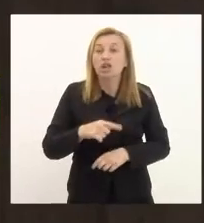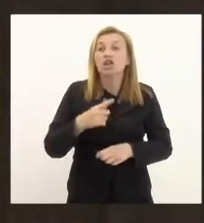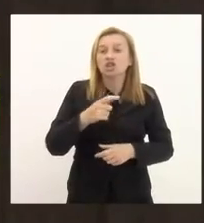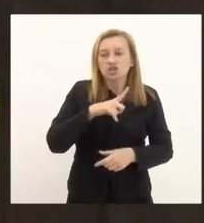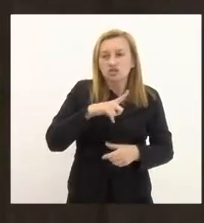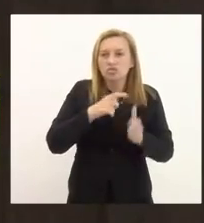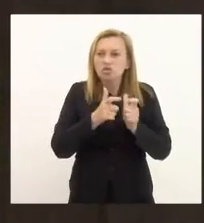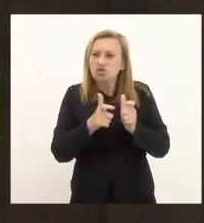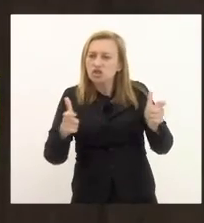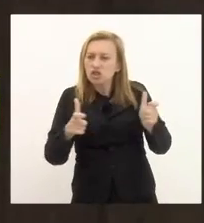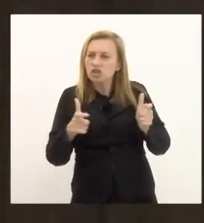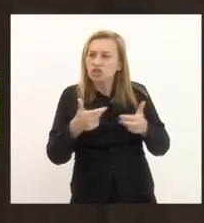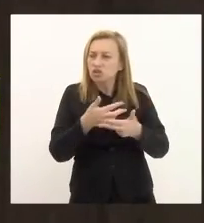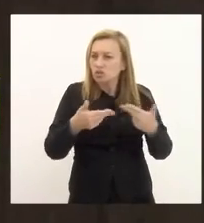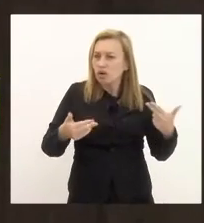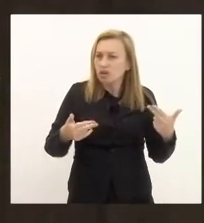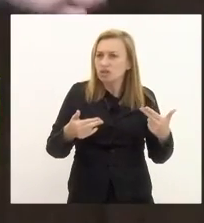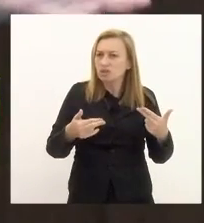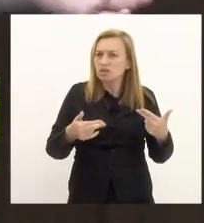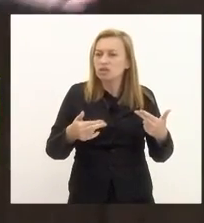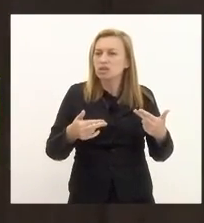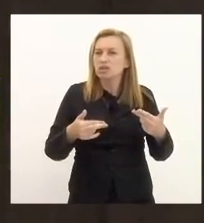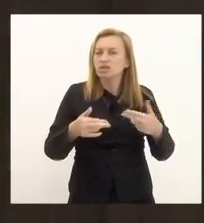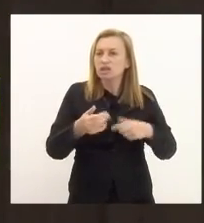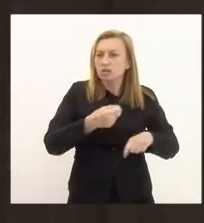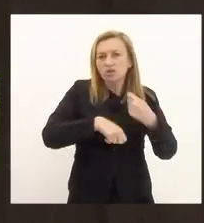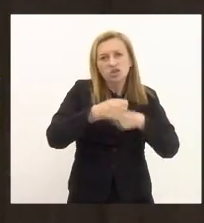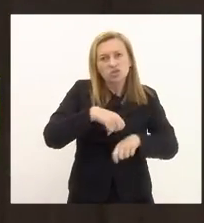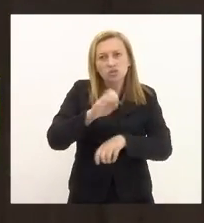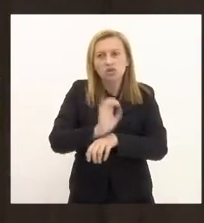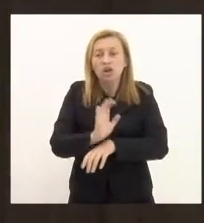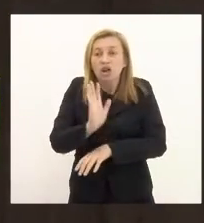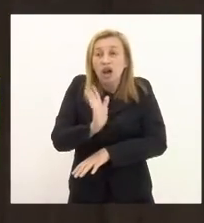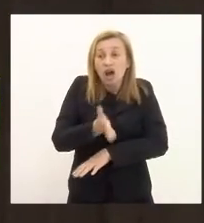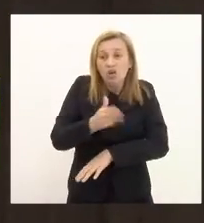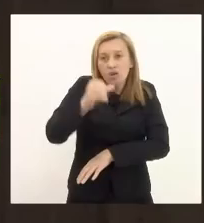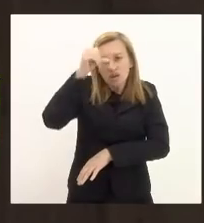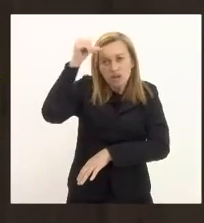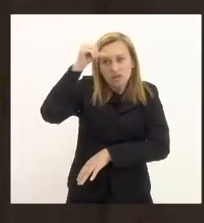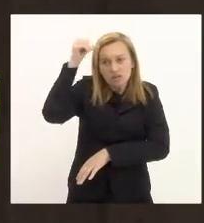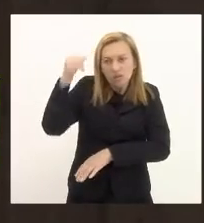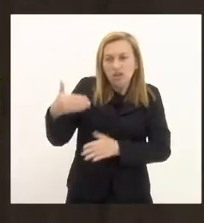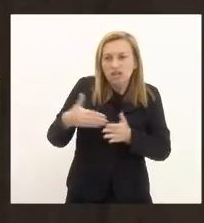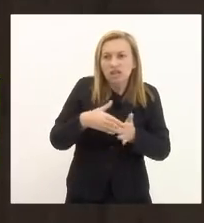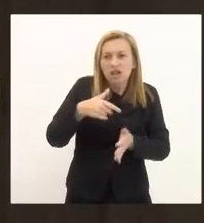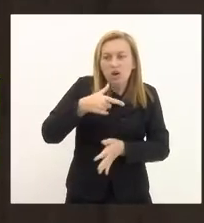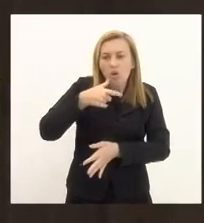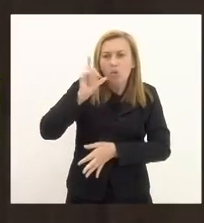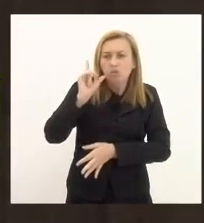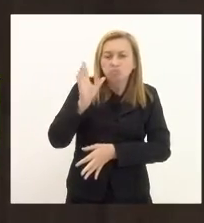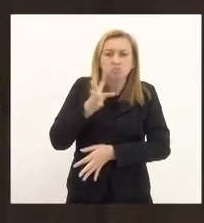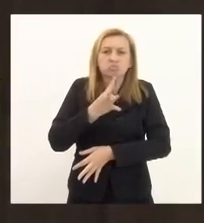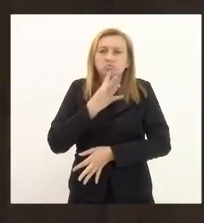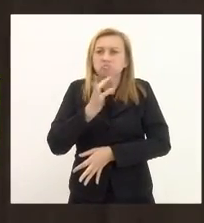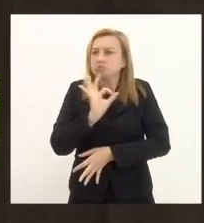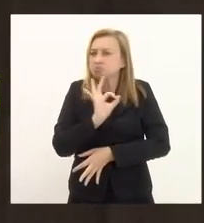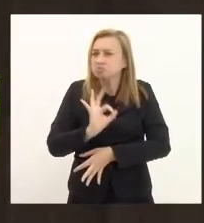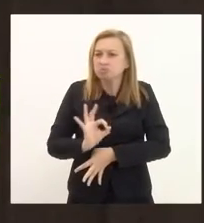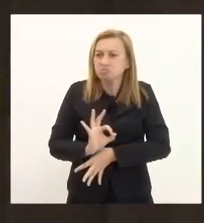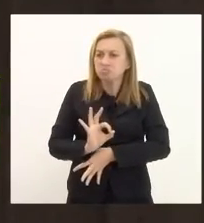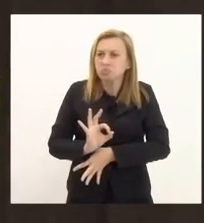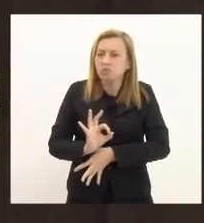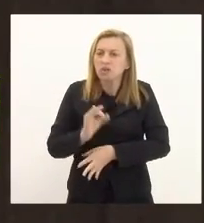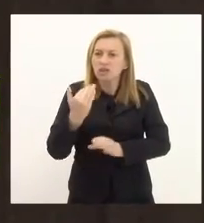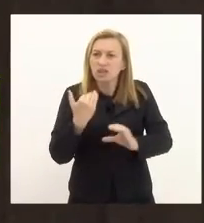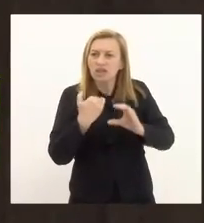grandes Quadros na governadoria desse estado agora nós temos Cláudio Cláudio Cláudio Castro Até hoje ninguém conhecia ninguém sabia quem era